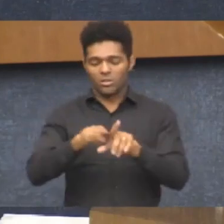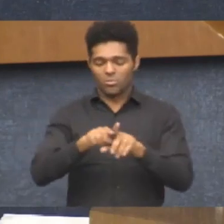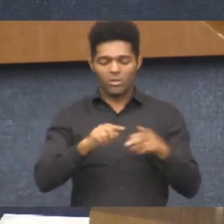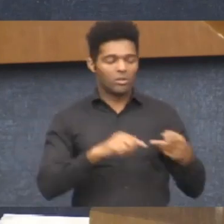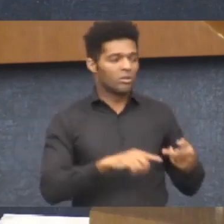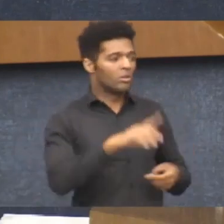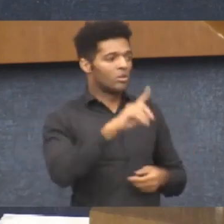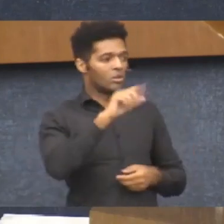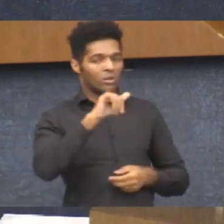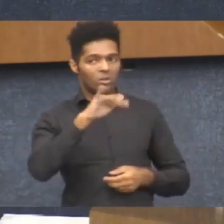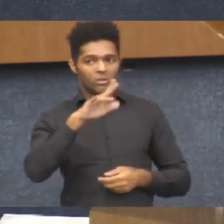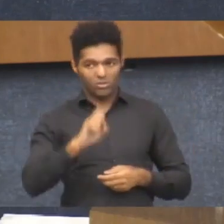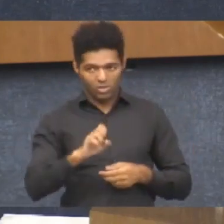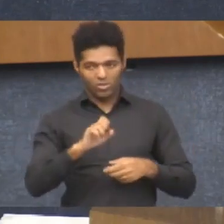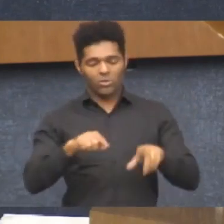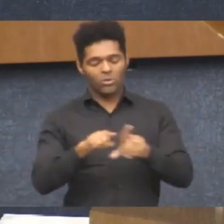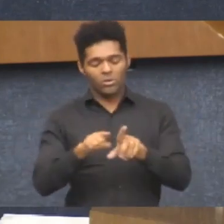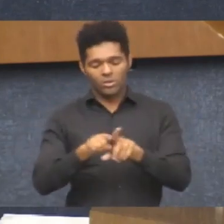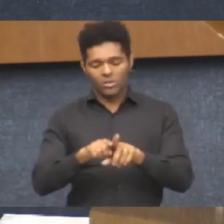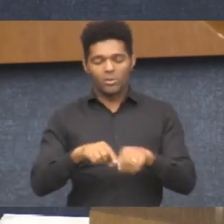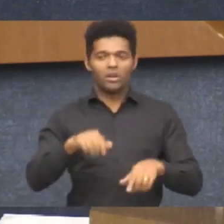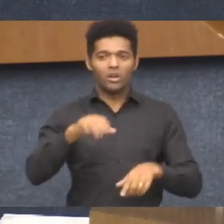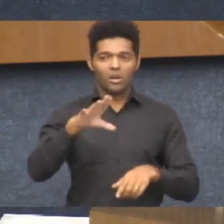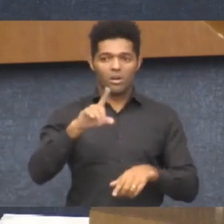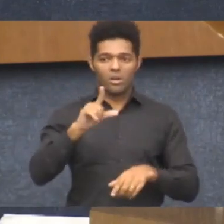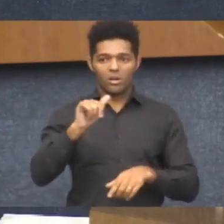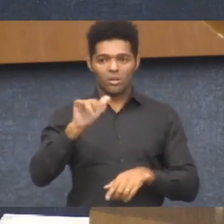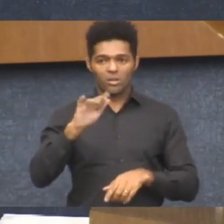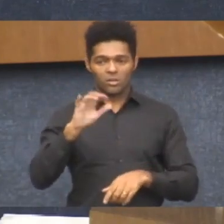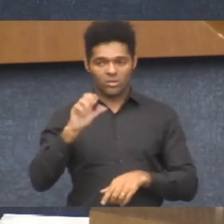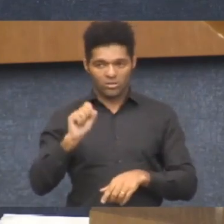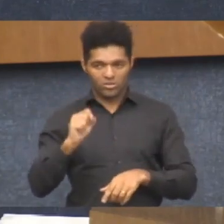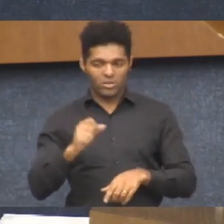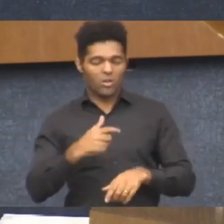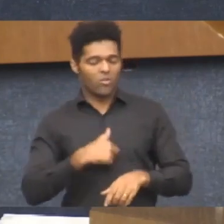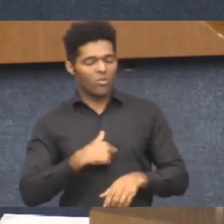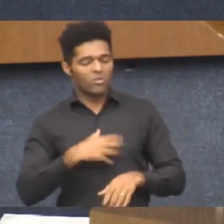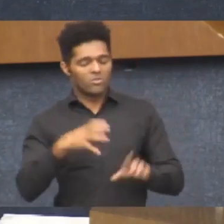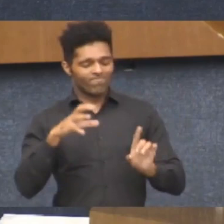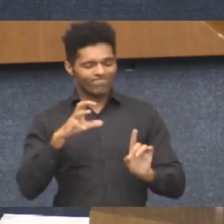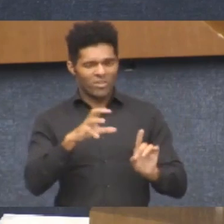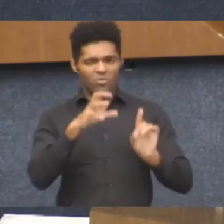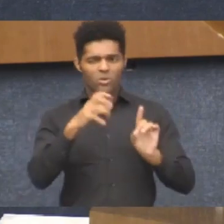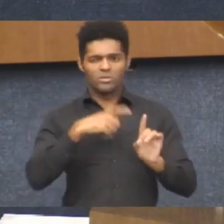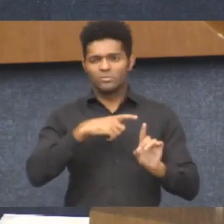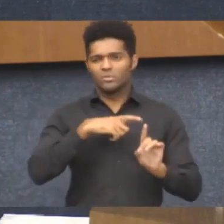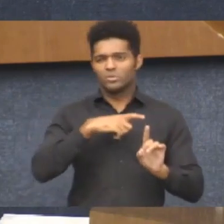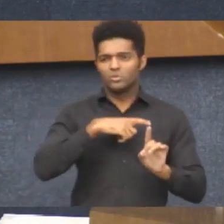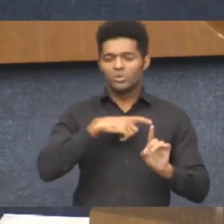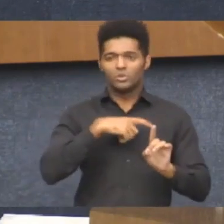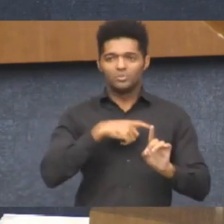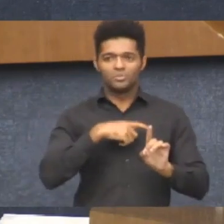Clarissa, fiquei impactada com o seu relato, Clarissa. Fiquei imaginando aqui, está falando com o André, como que ela